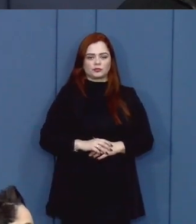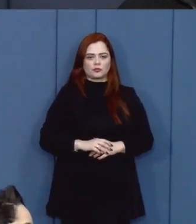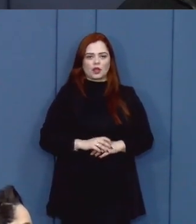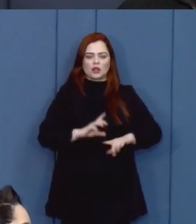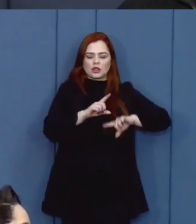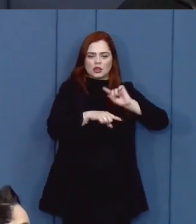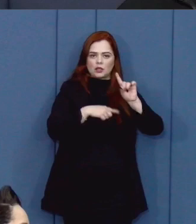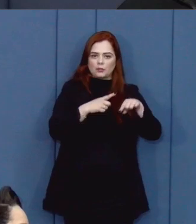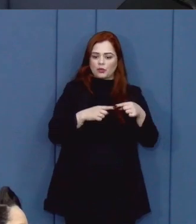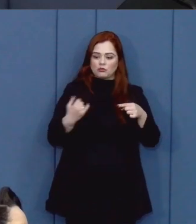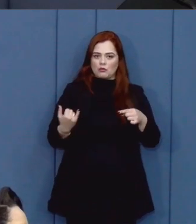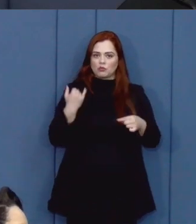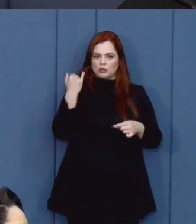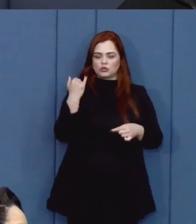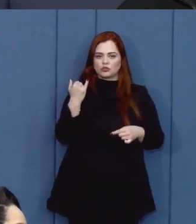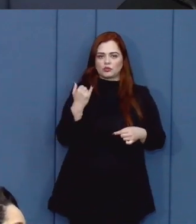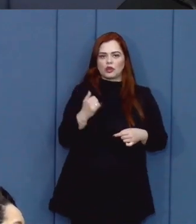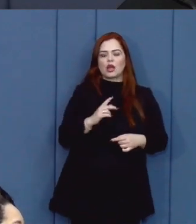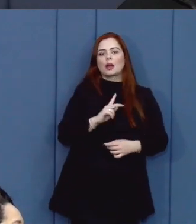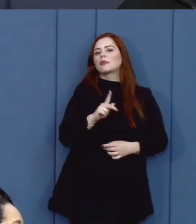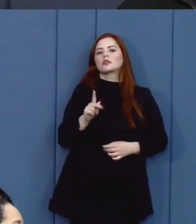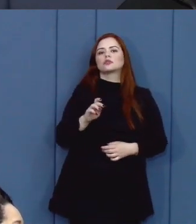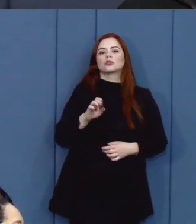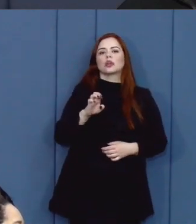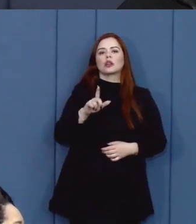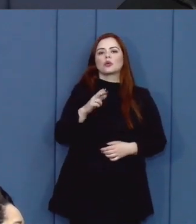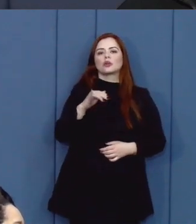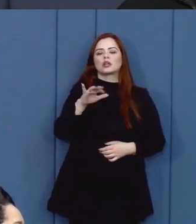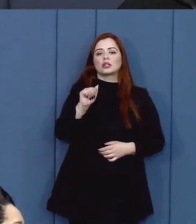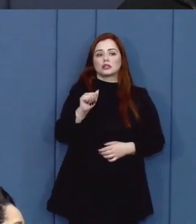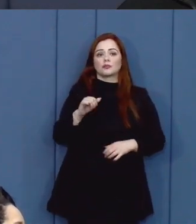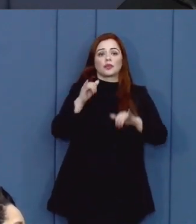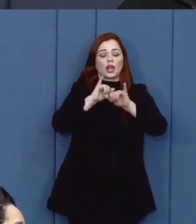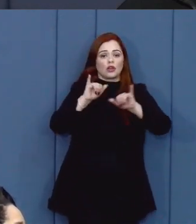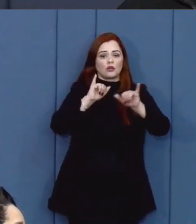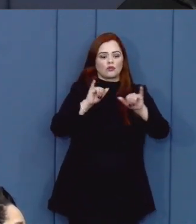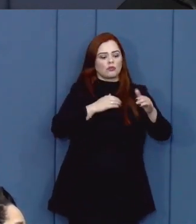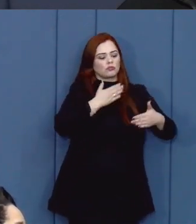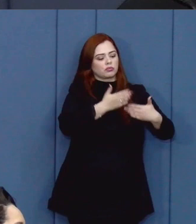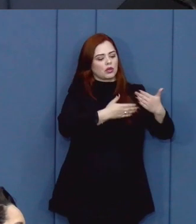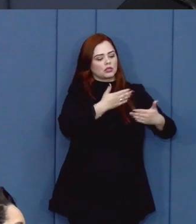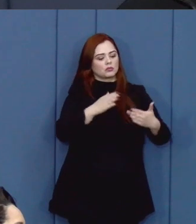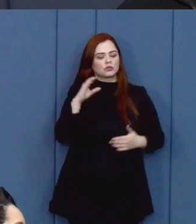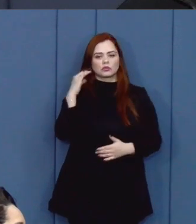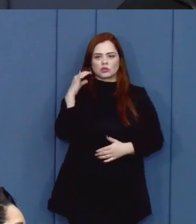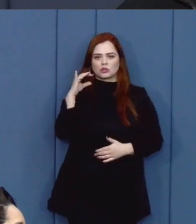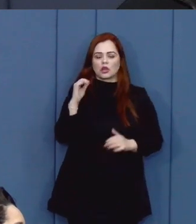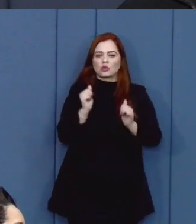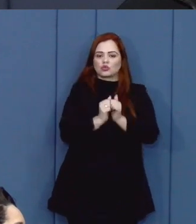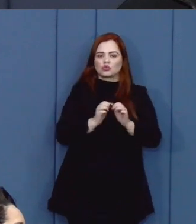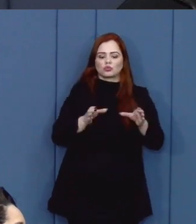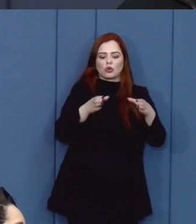Depois, muito importante, a professora Heloísa enfatizou a participação de cientistas no Comitê do